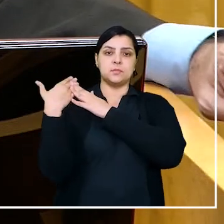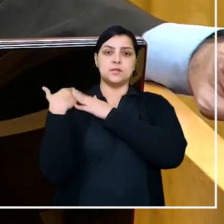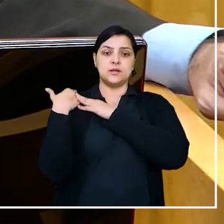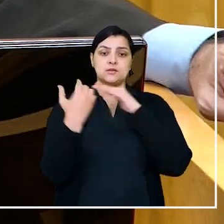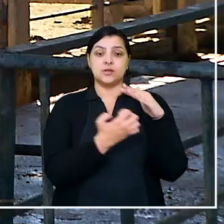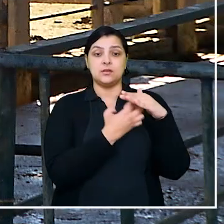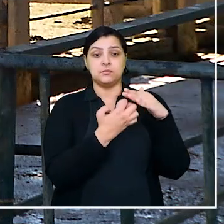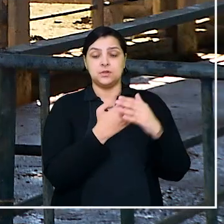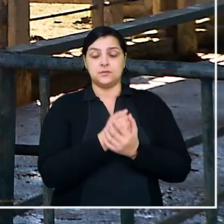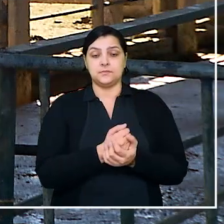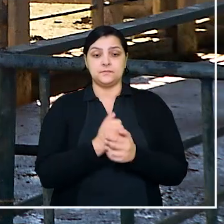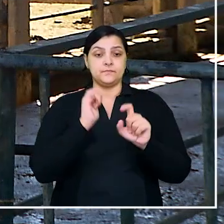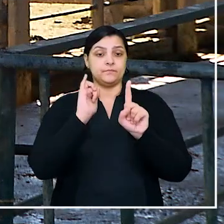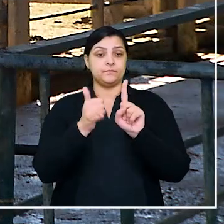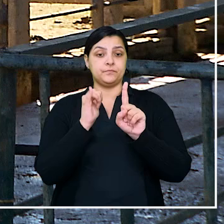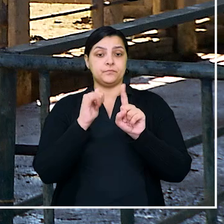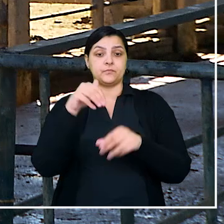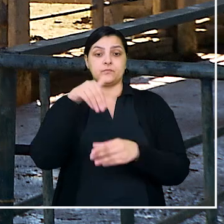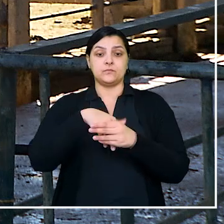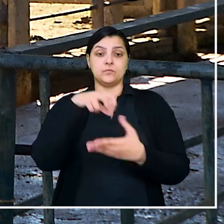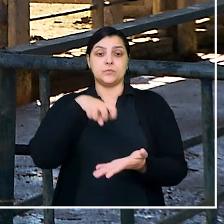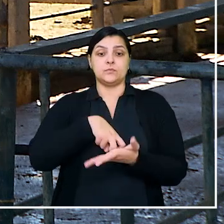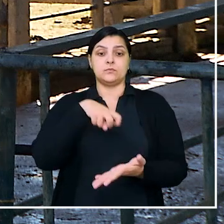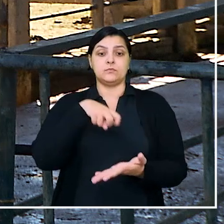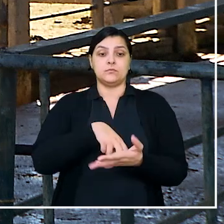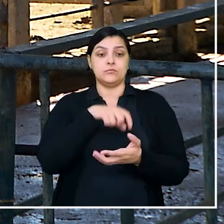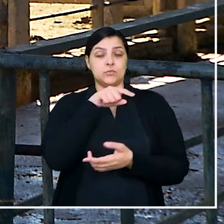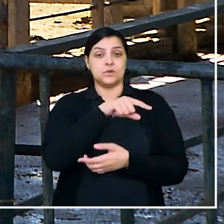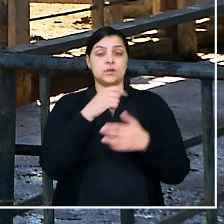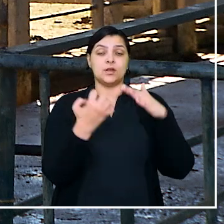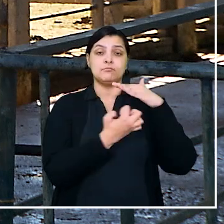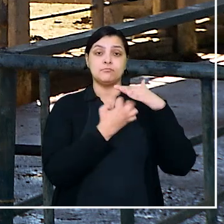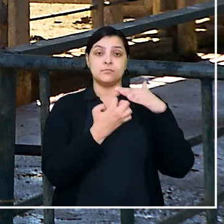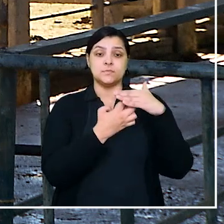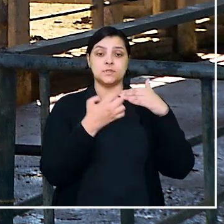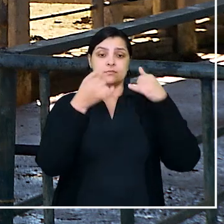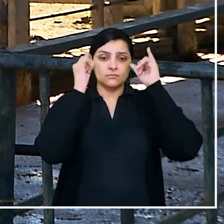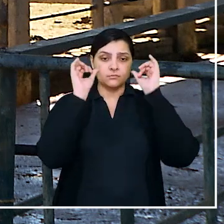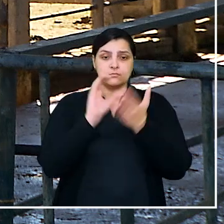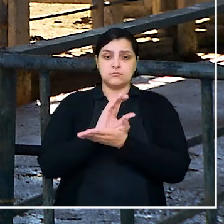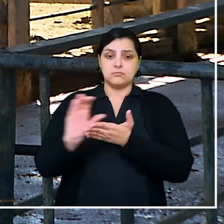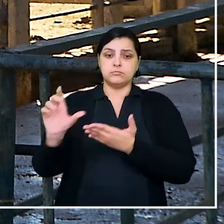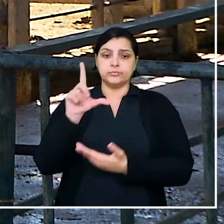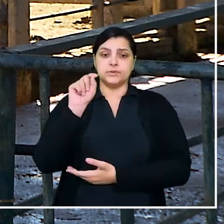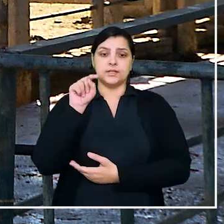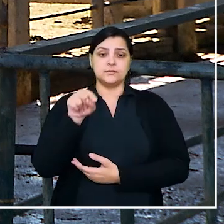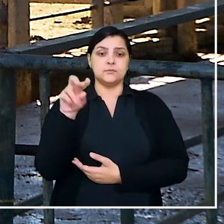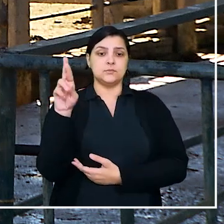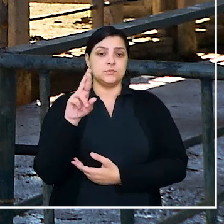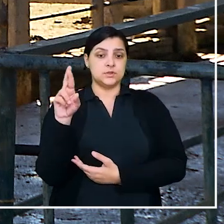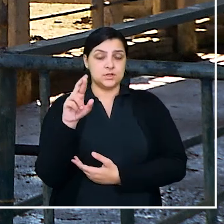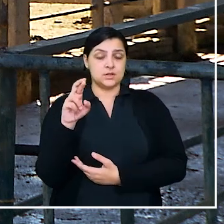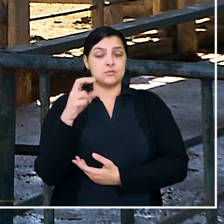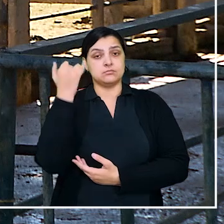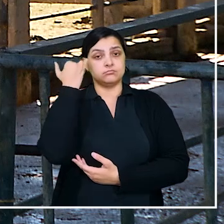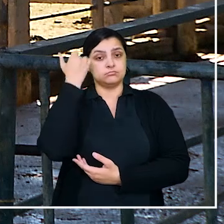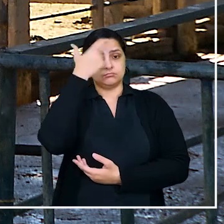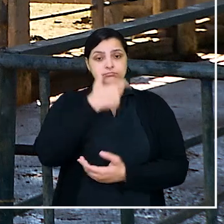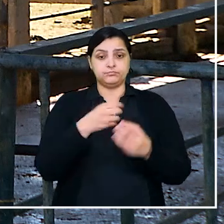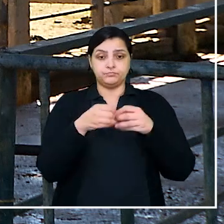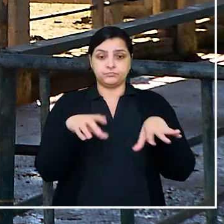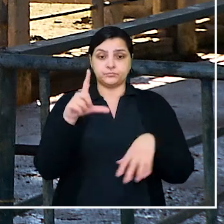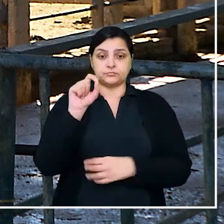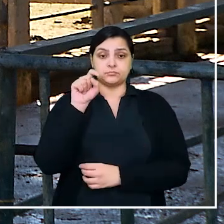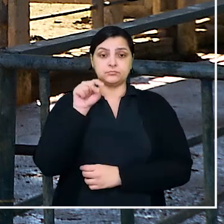responsabilização do empregador. O relator votou pela condenação do agropecuarista ao pagamento de indenização de R$10 mil a título de danos